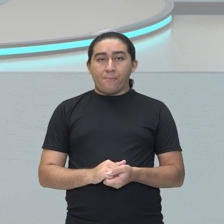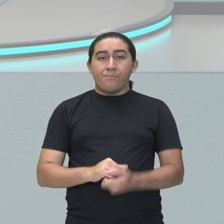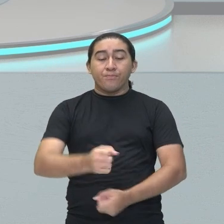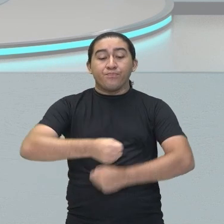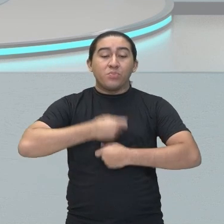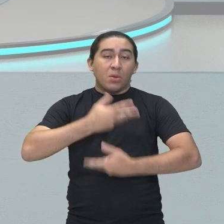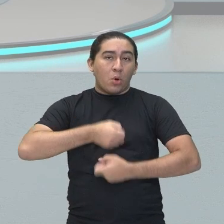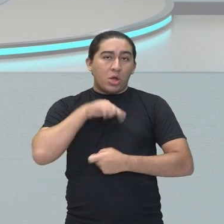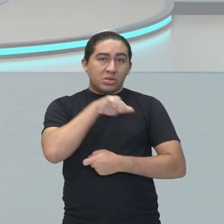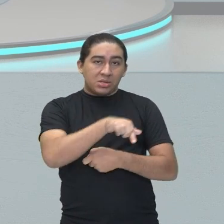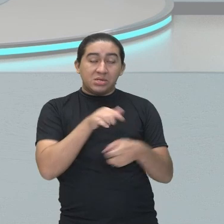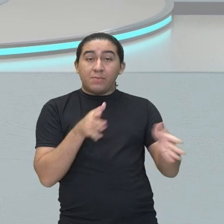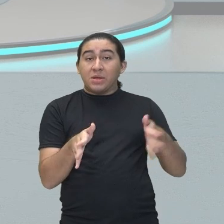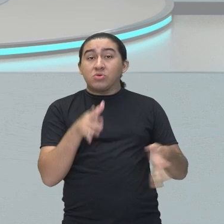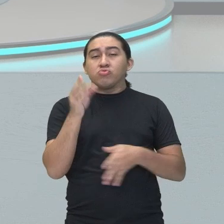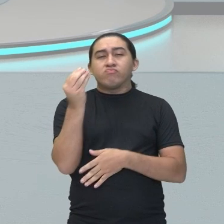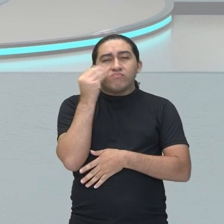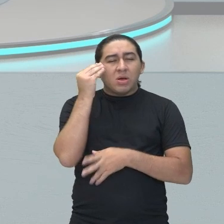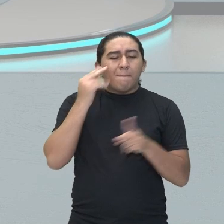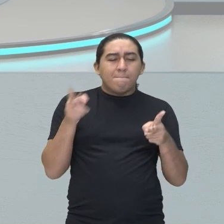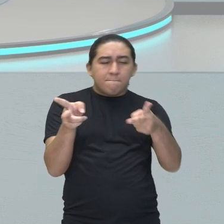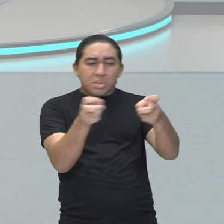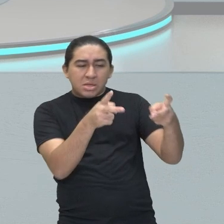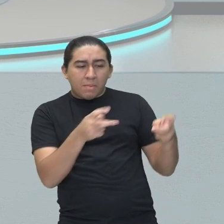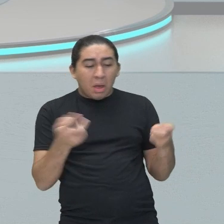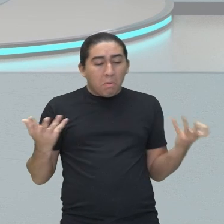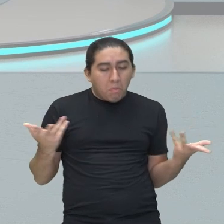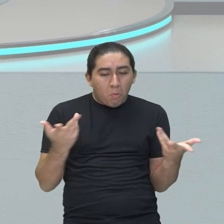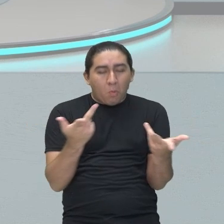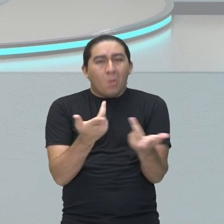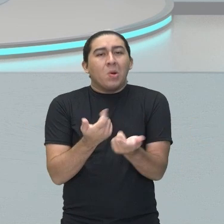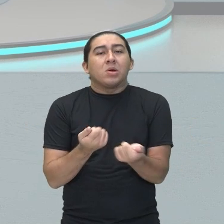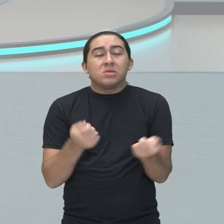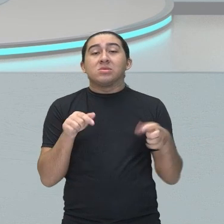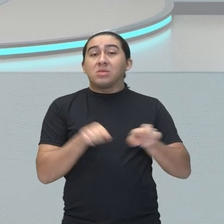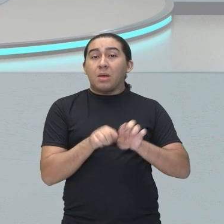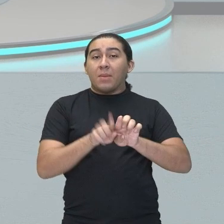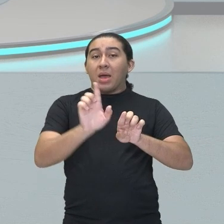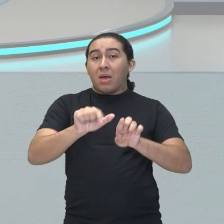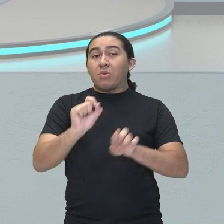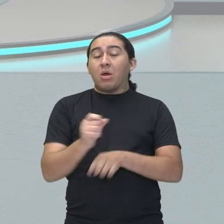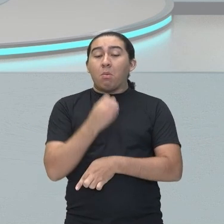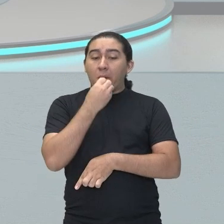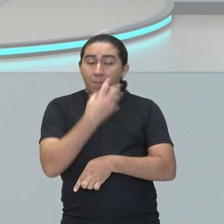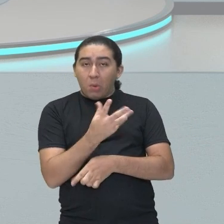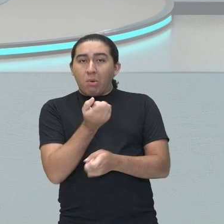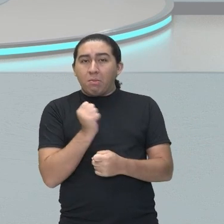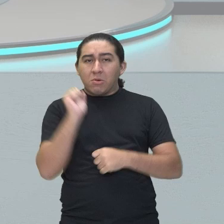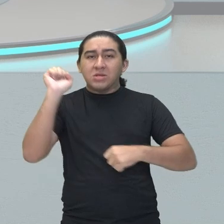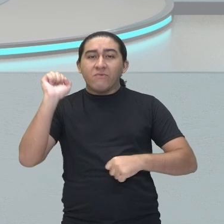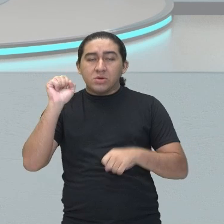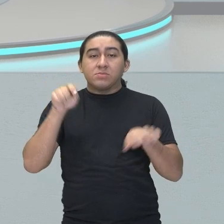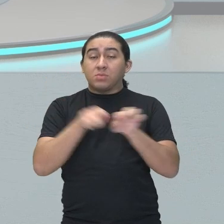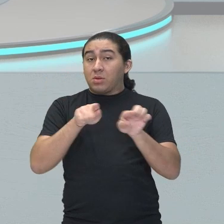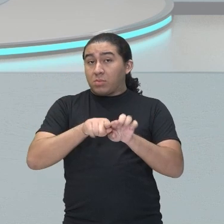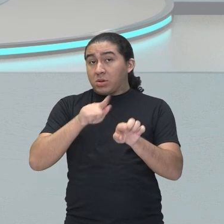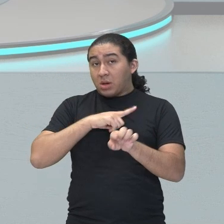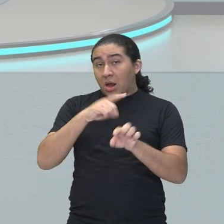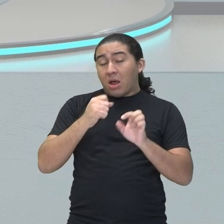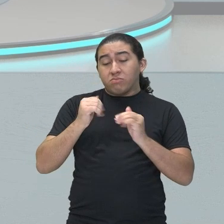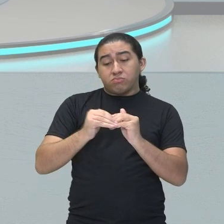poetas árcades viam-no e idealizavam-nos como o bom selvagem, que nós vamos ver um pouco mais à frente